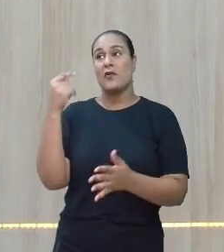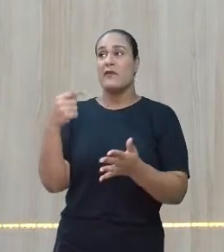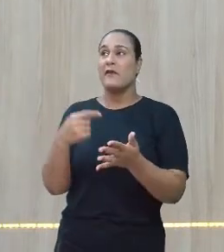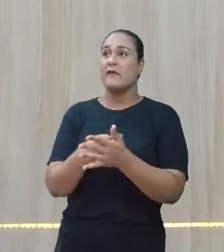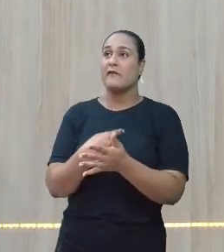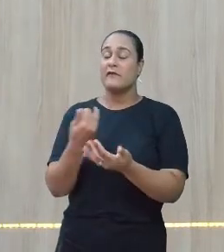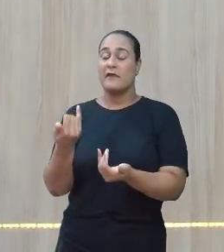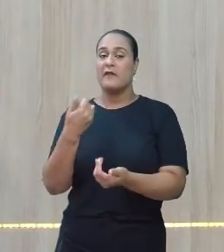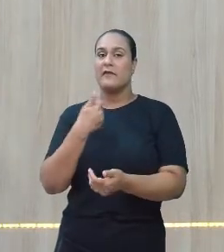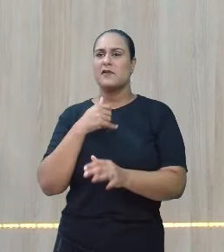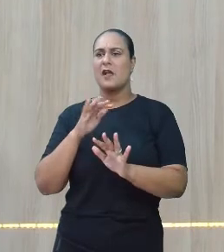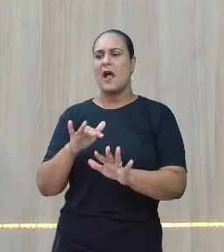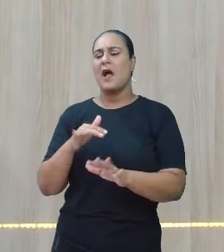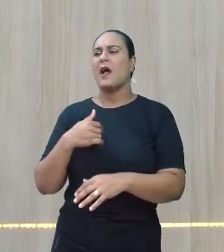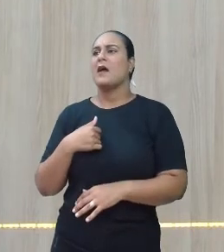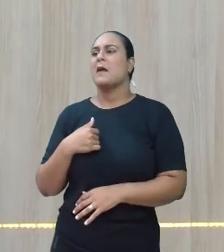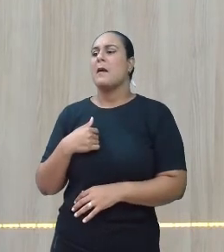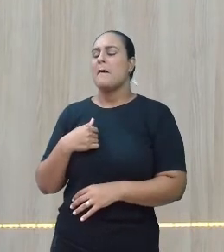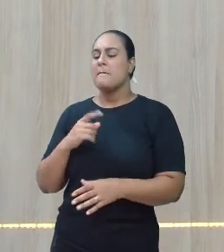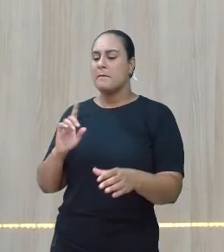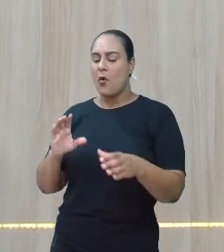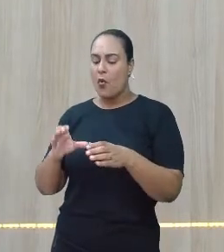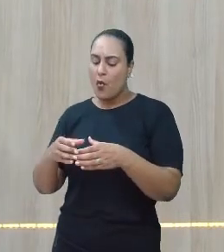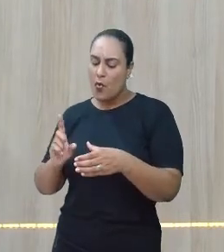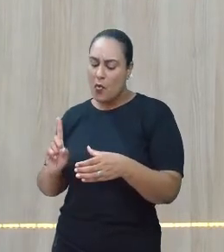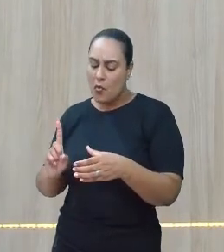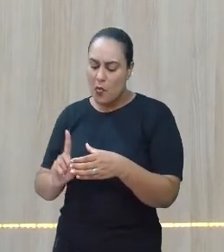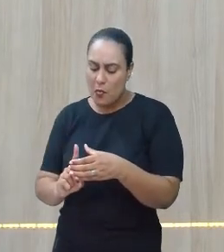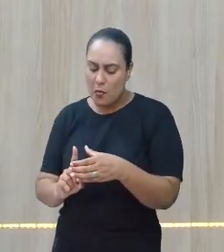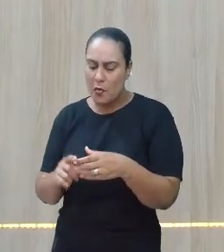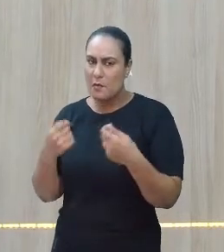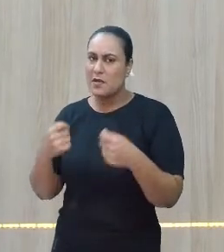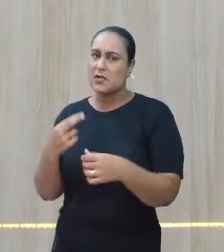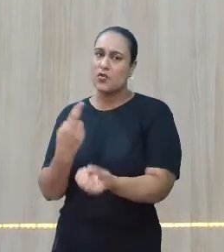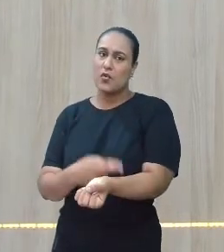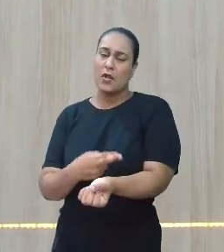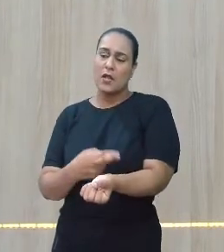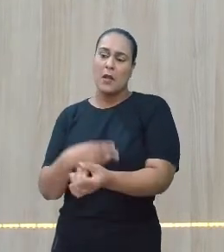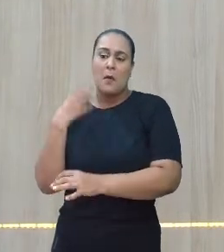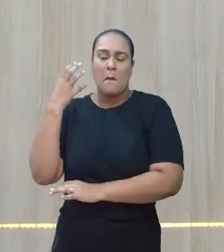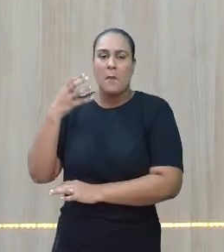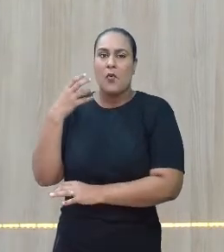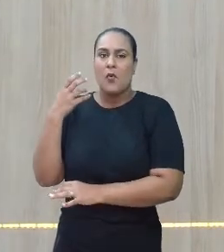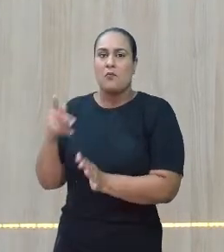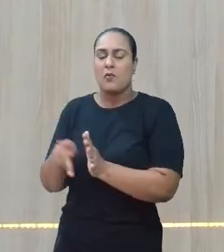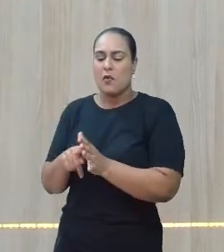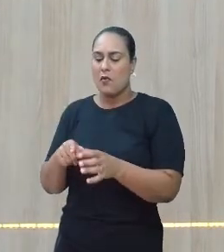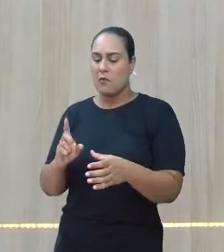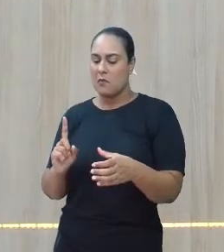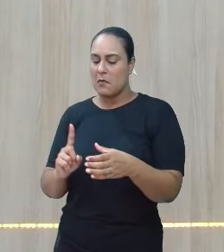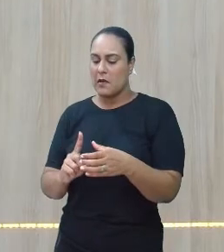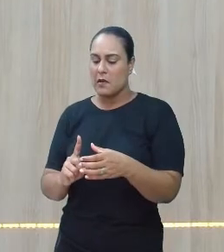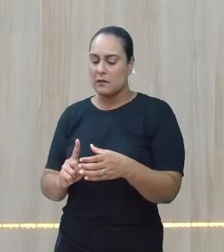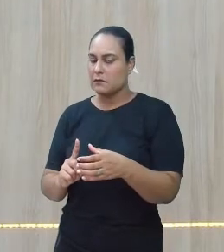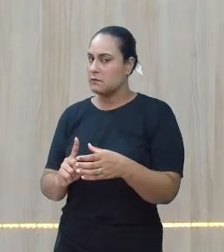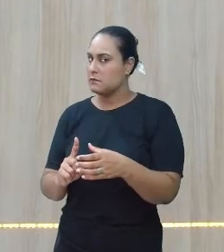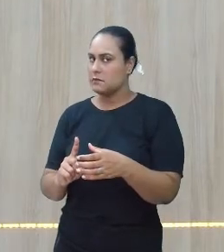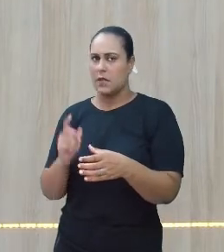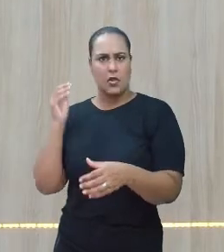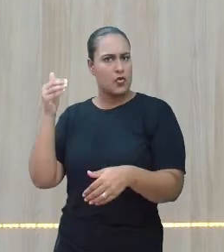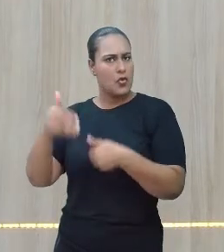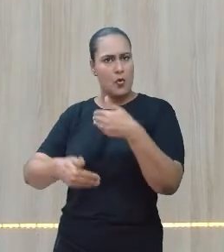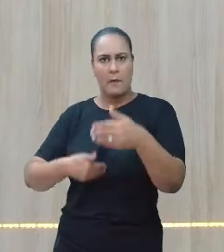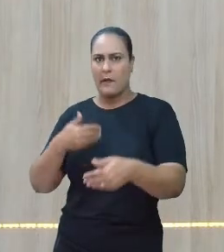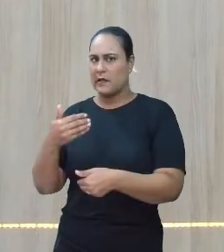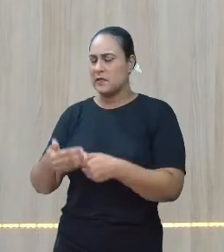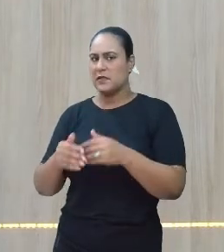tenho que gostar daquele ritmo de música. Não, eu posso estar no grupo, na hora daquele ritmo de música, eu não participo. Aquele tipo de dancinha